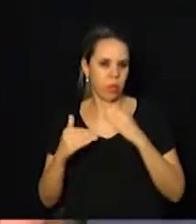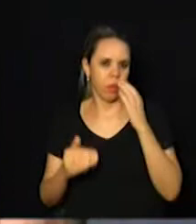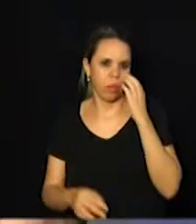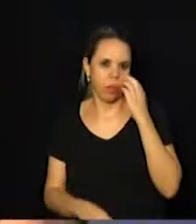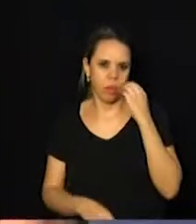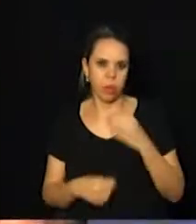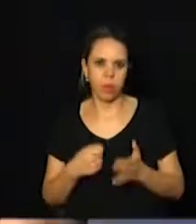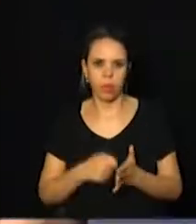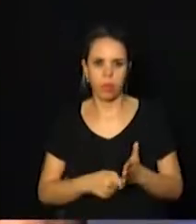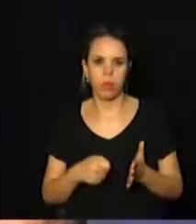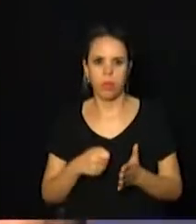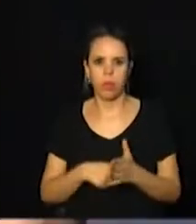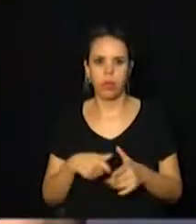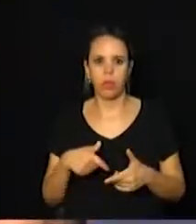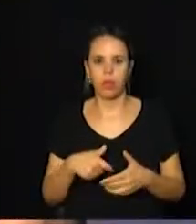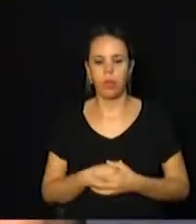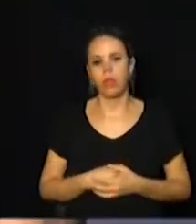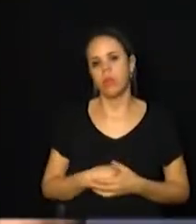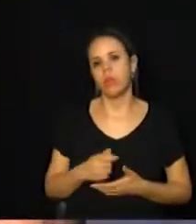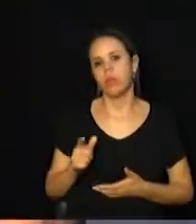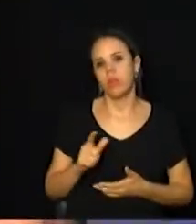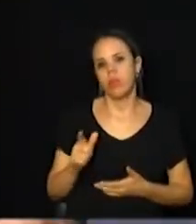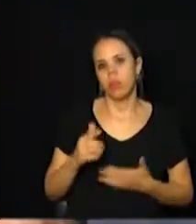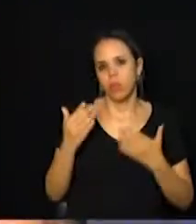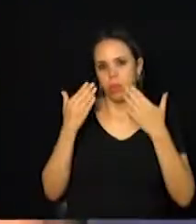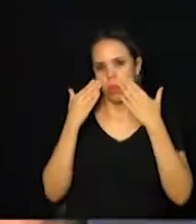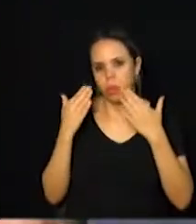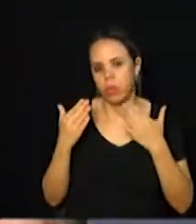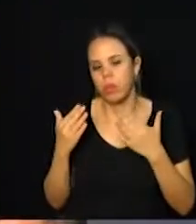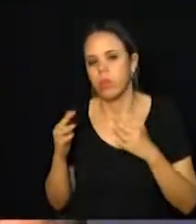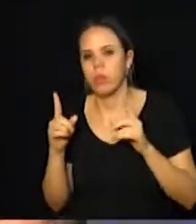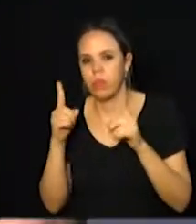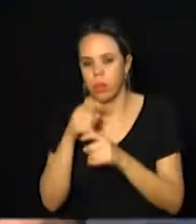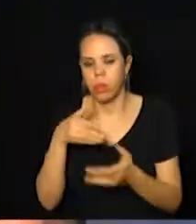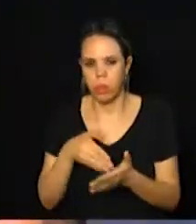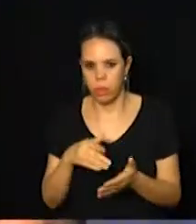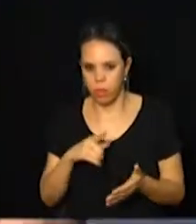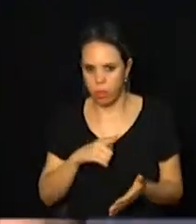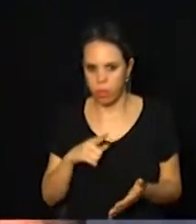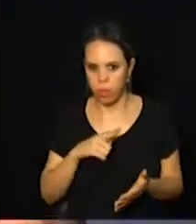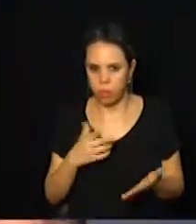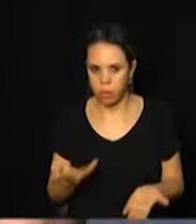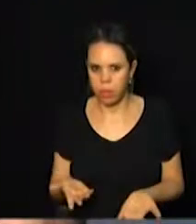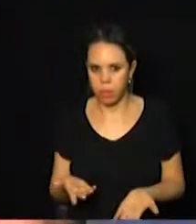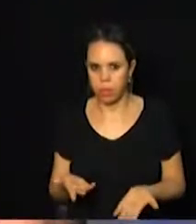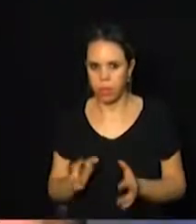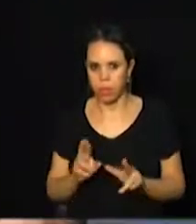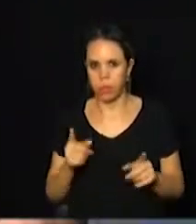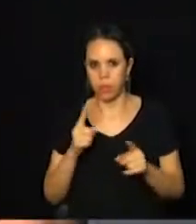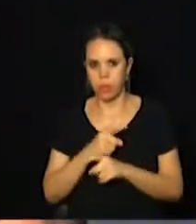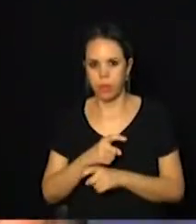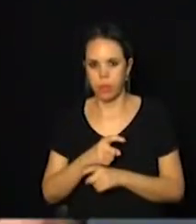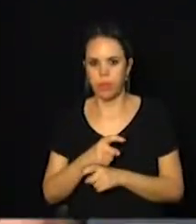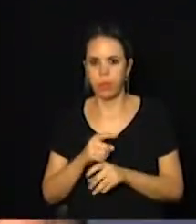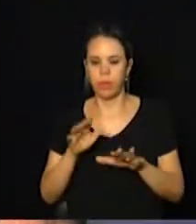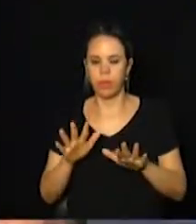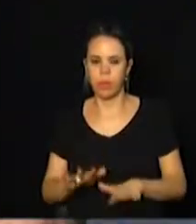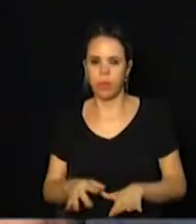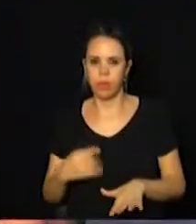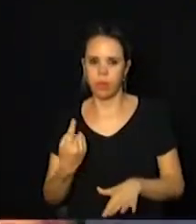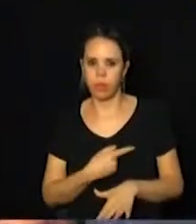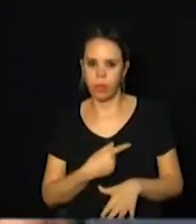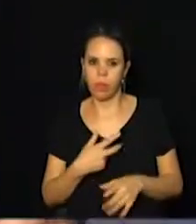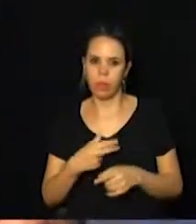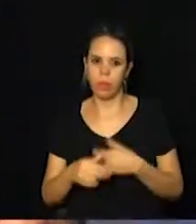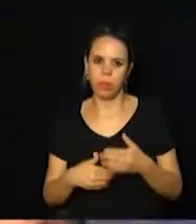e Luta pelos trabalhadores é claro e evidente que toda a dificuldade passamos essas dificuldades vão ficando e